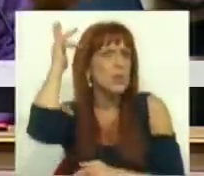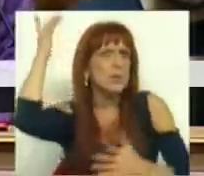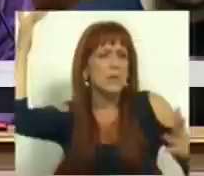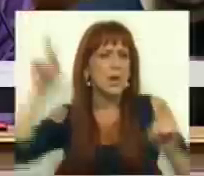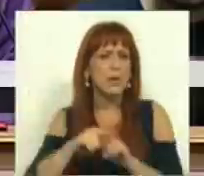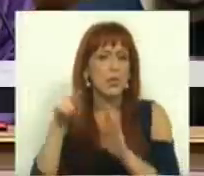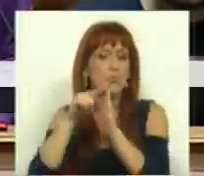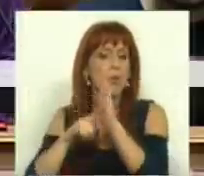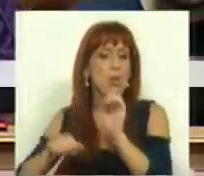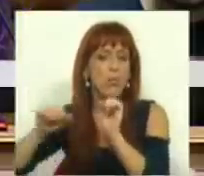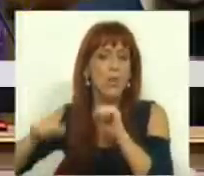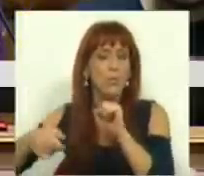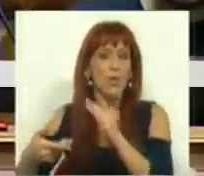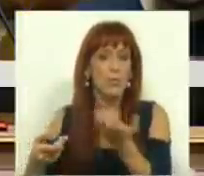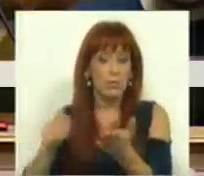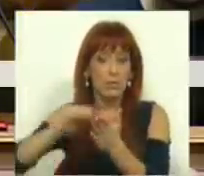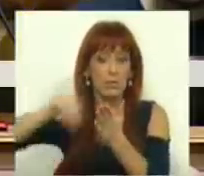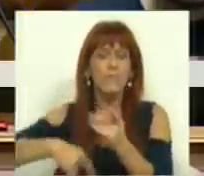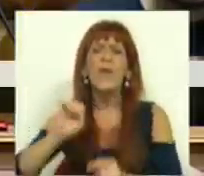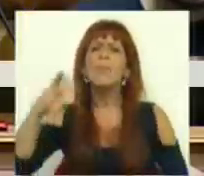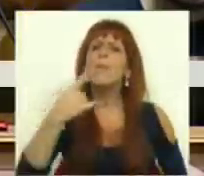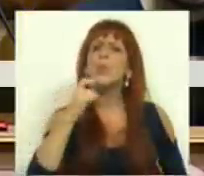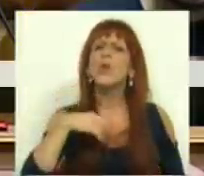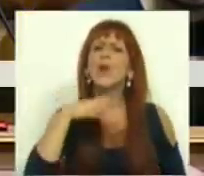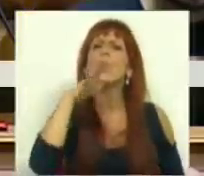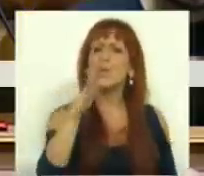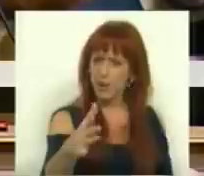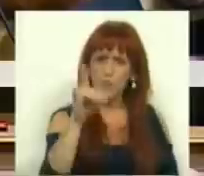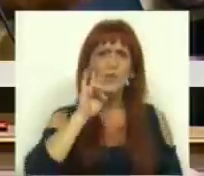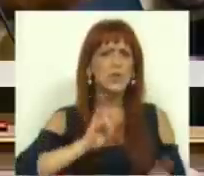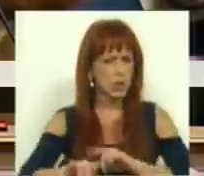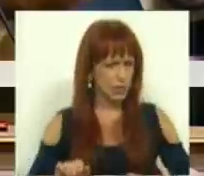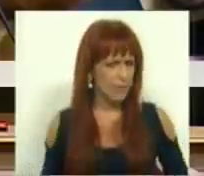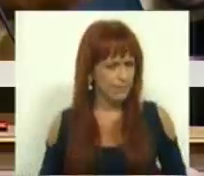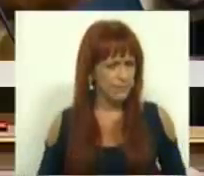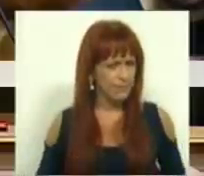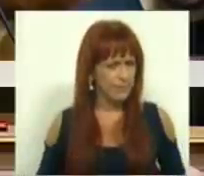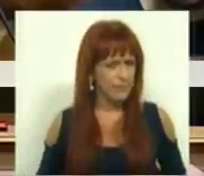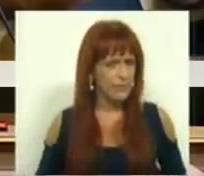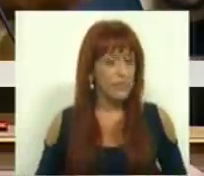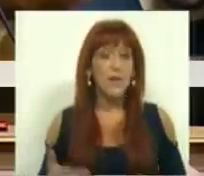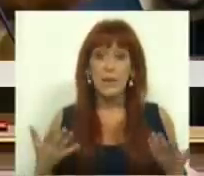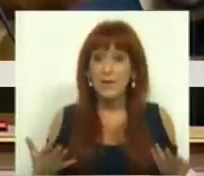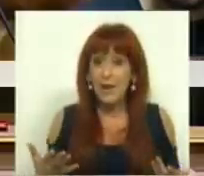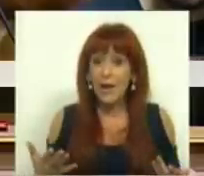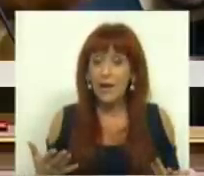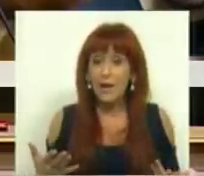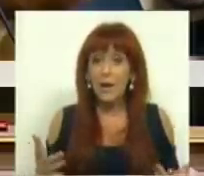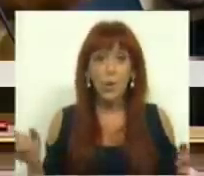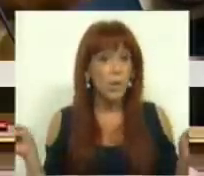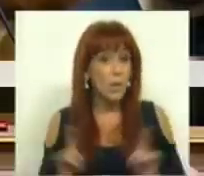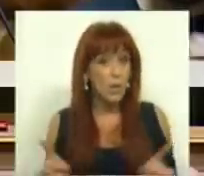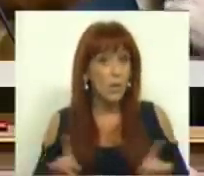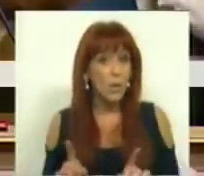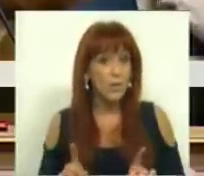sacrossanto memorando. E daqui a primeira pergunta que lhe dirigia, senhora deputada. Estão ou não